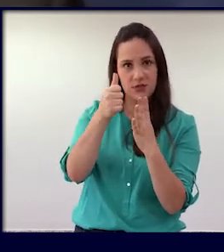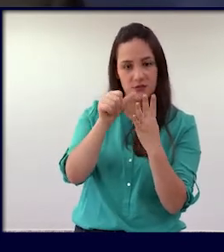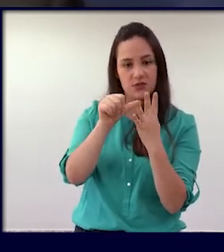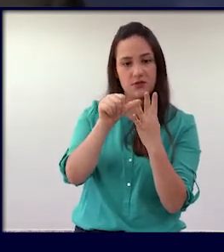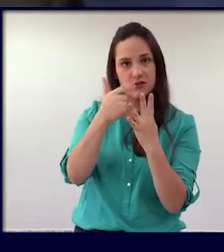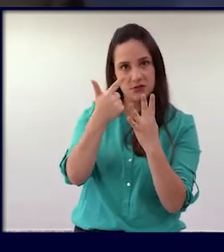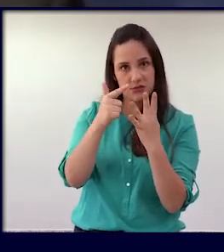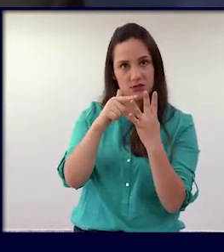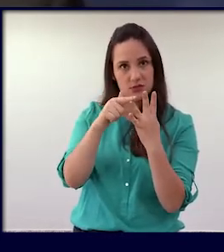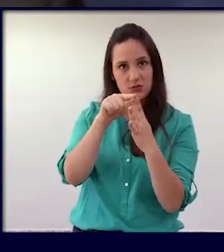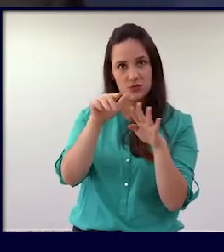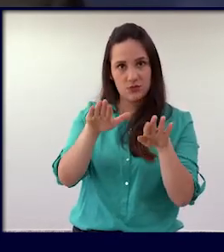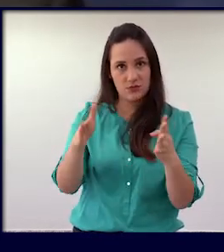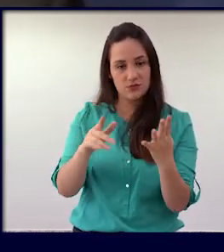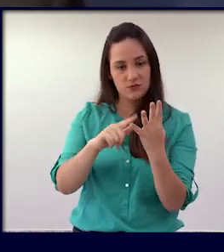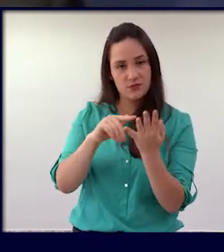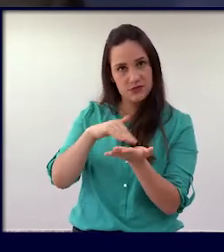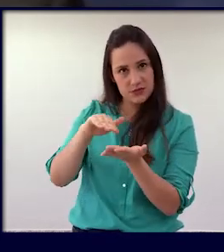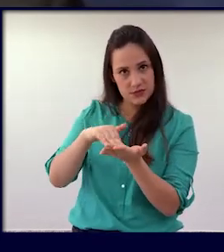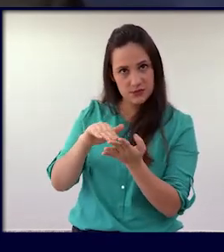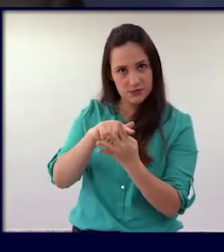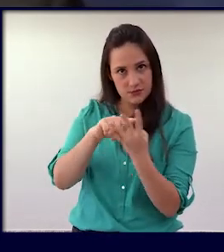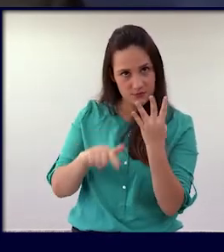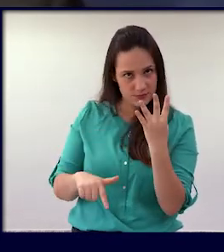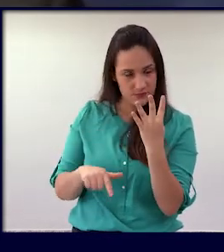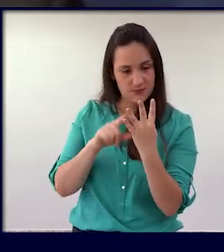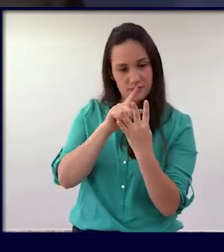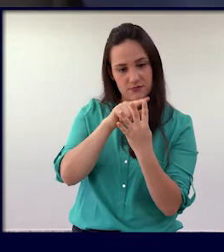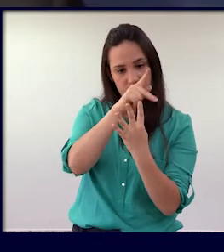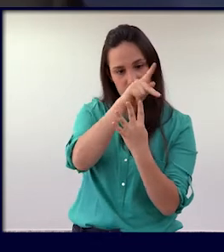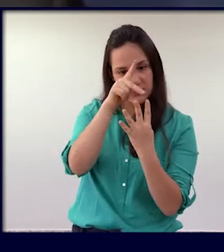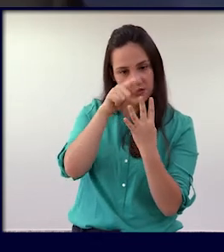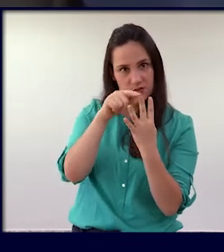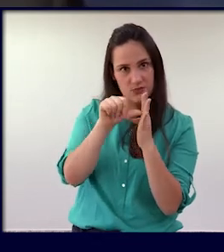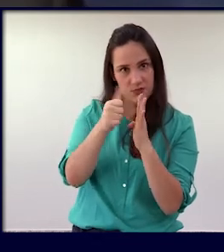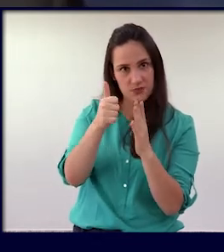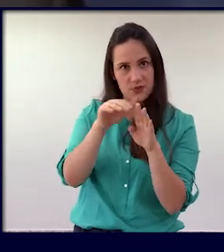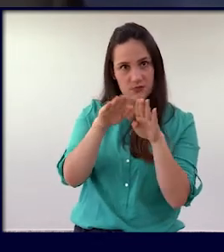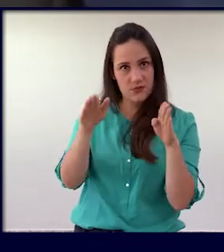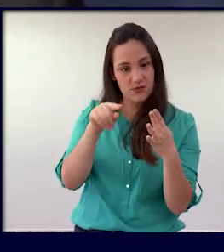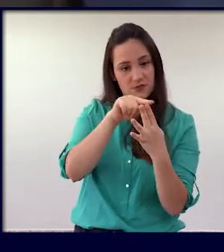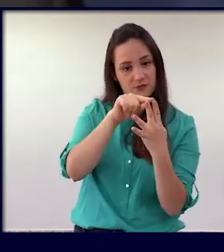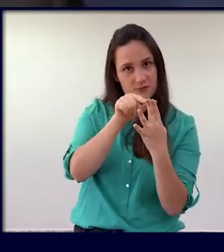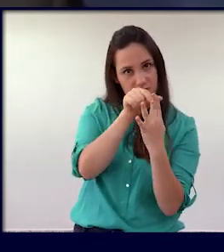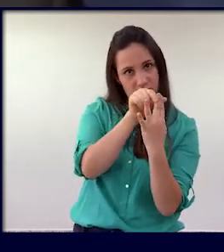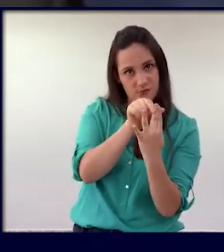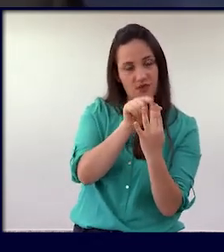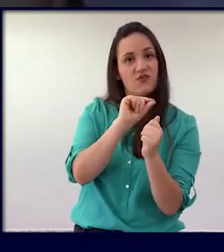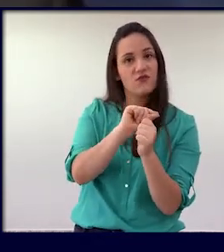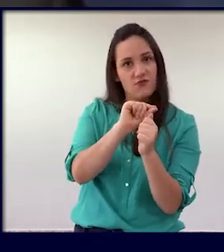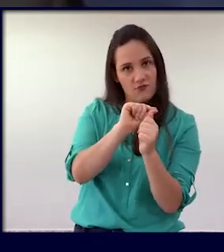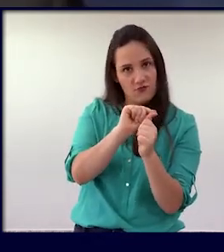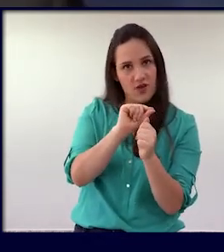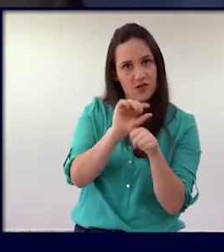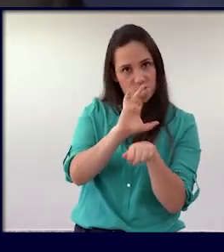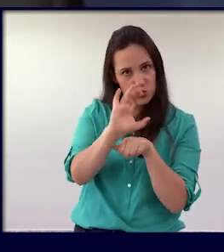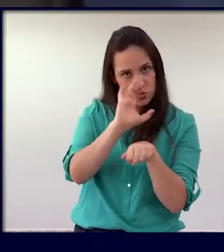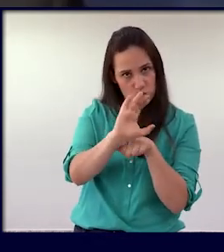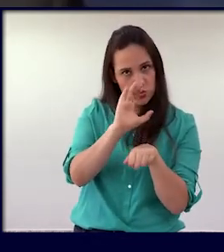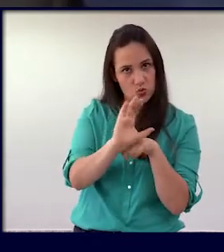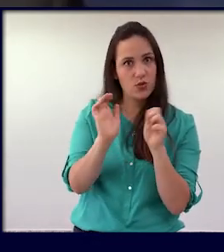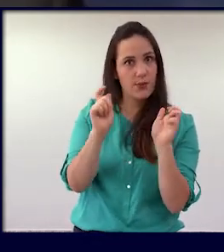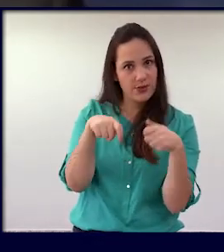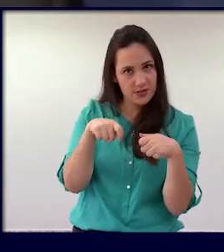do presidente, o primeiro e o segundo mesário e o secretário. Então, o presidente e o primeiro mesário, normalmente, é